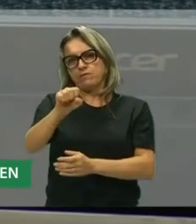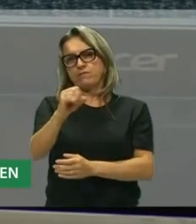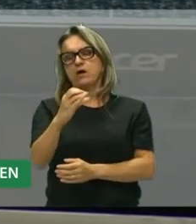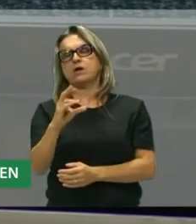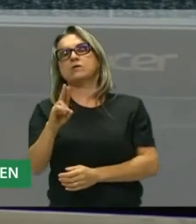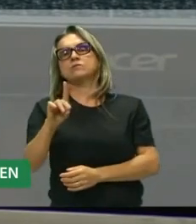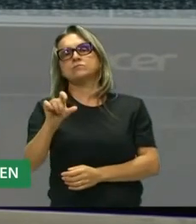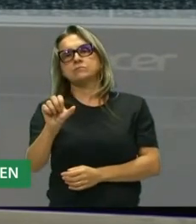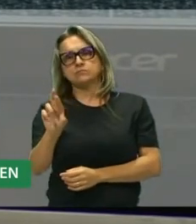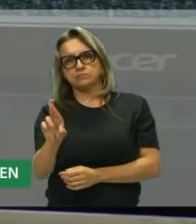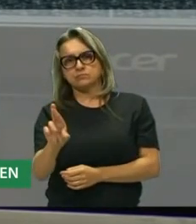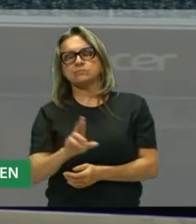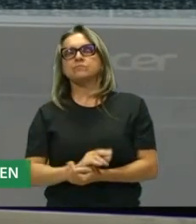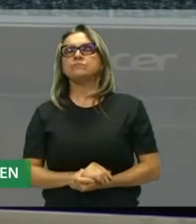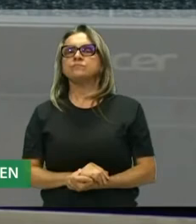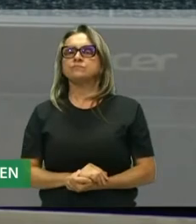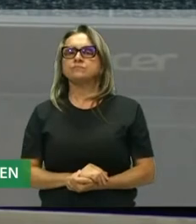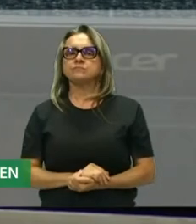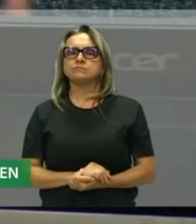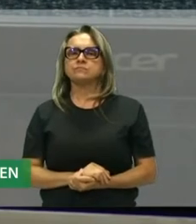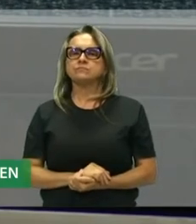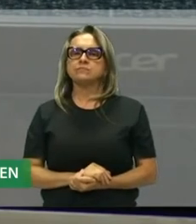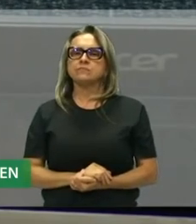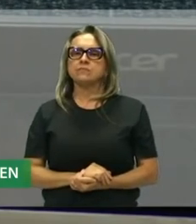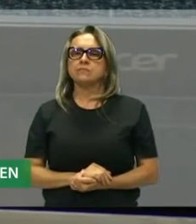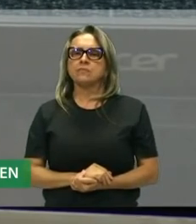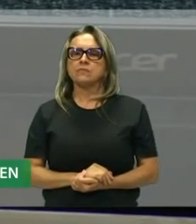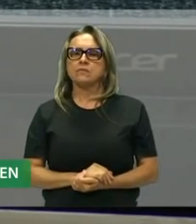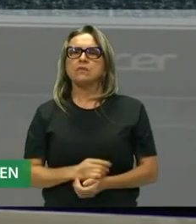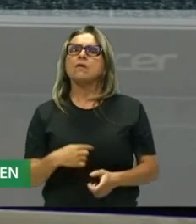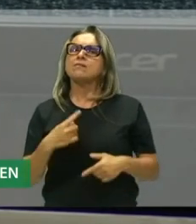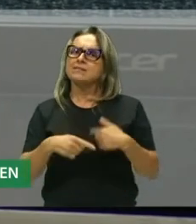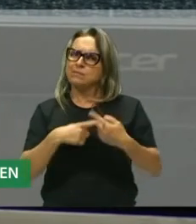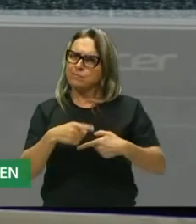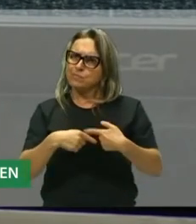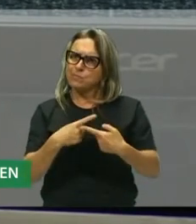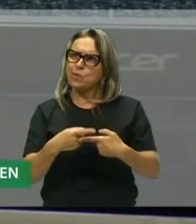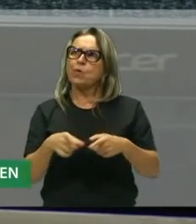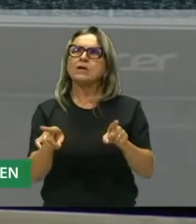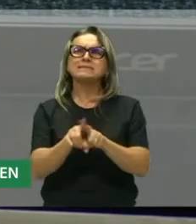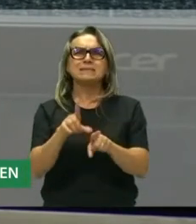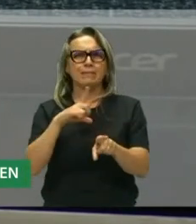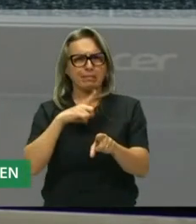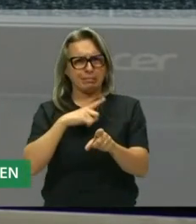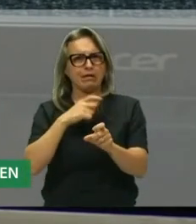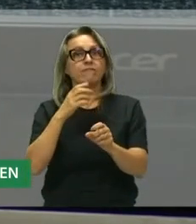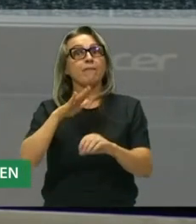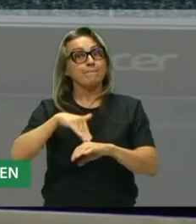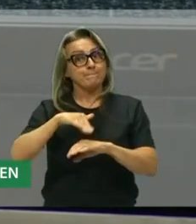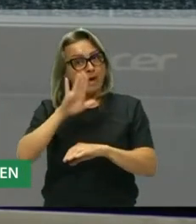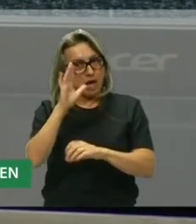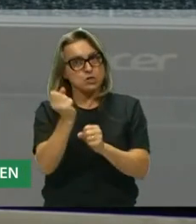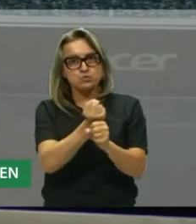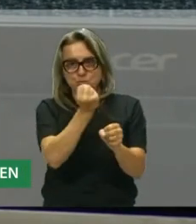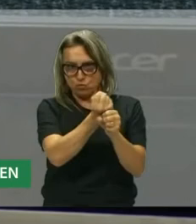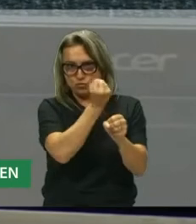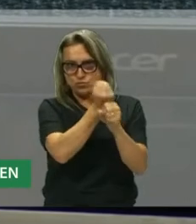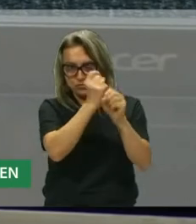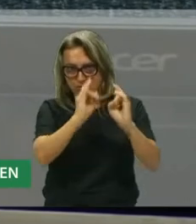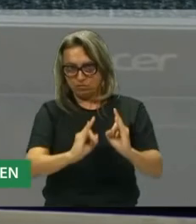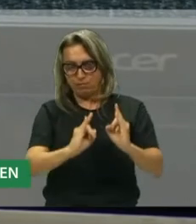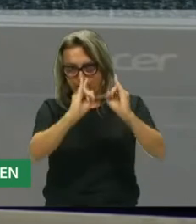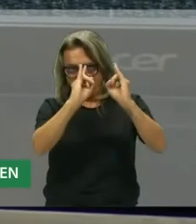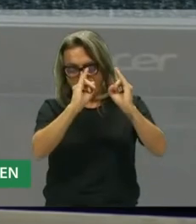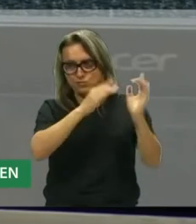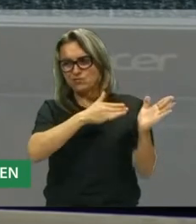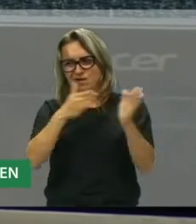ainda, depois... uma outra edificação que ainda está por terminar, carece de término, ali no